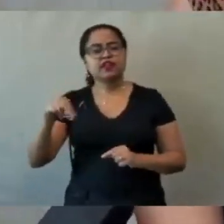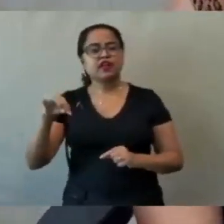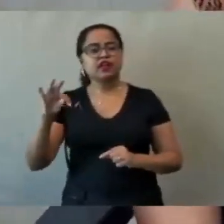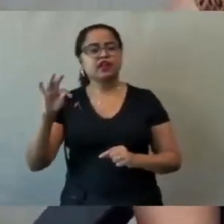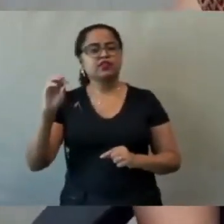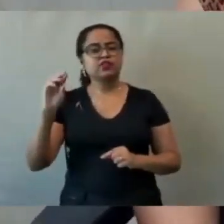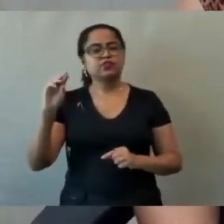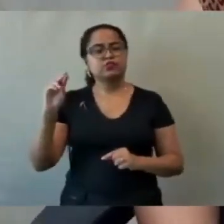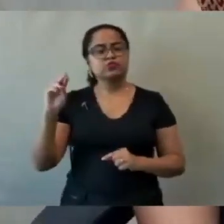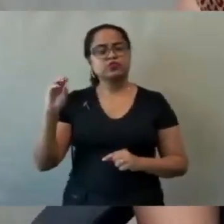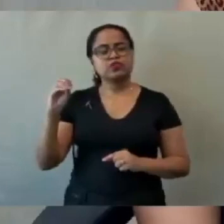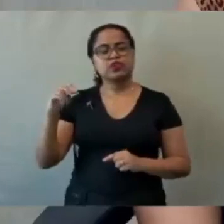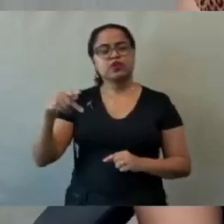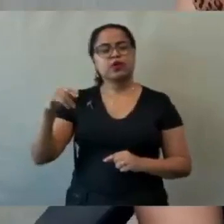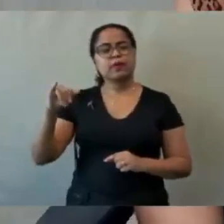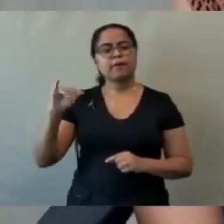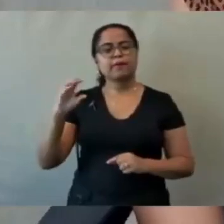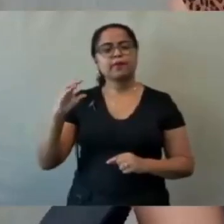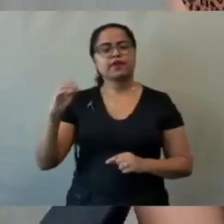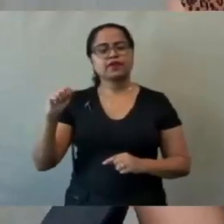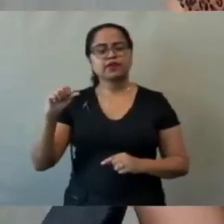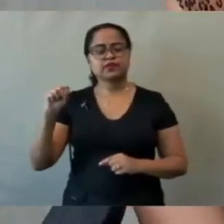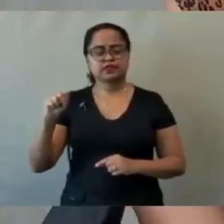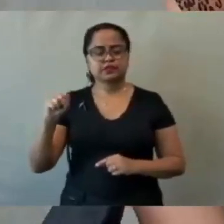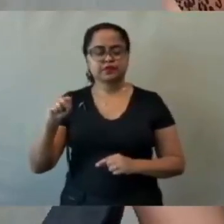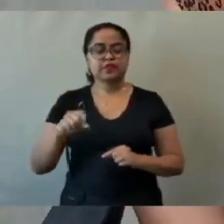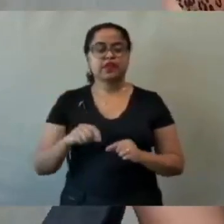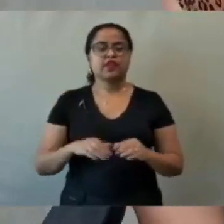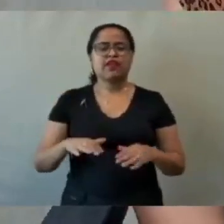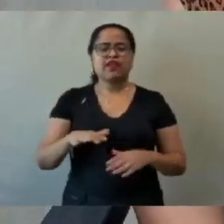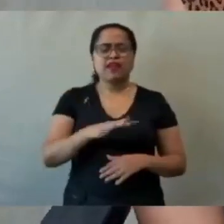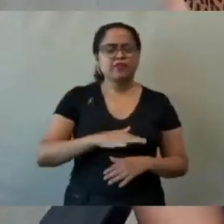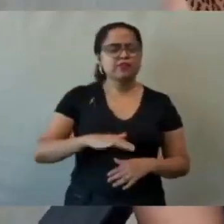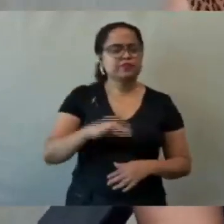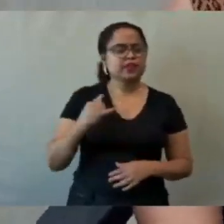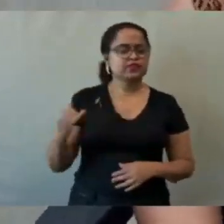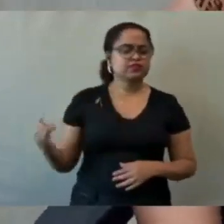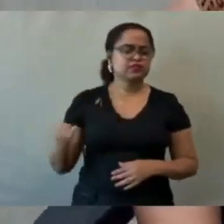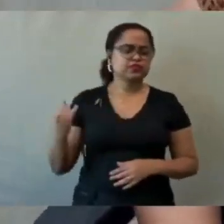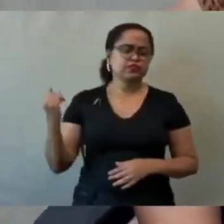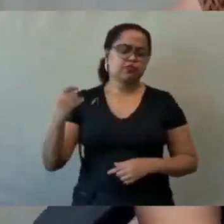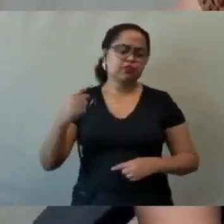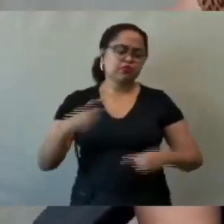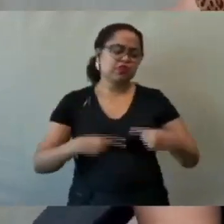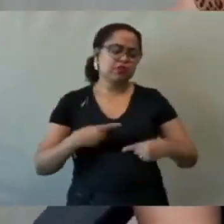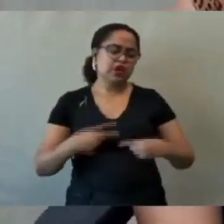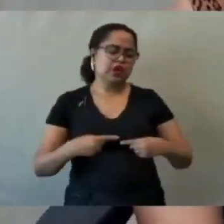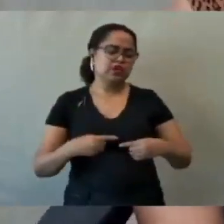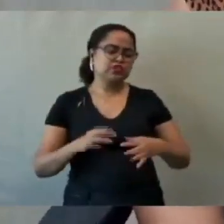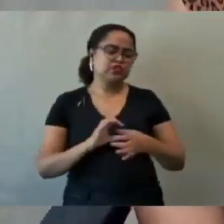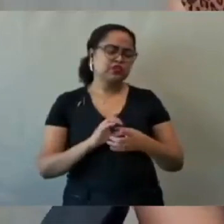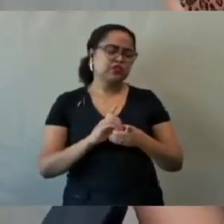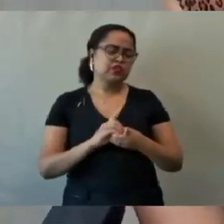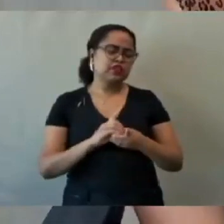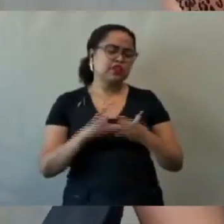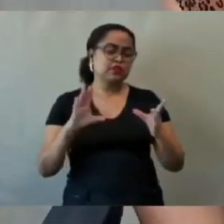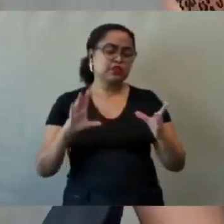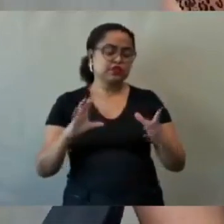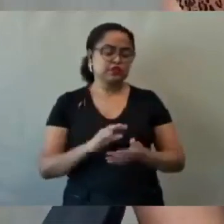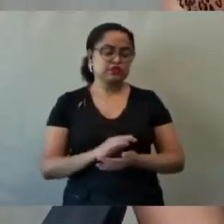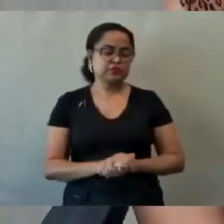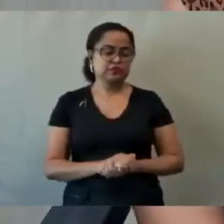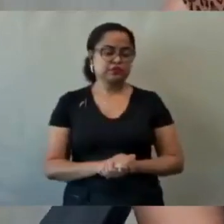né? É um espaço muito importante para debate democrático. Nós temos